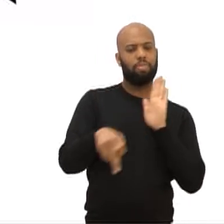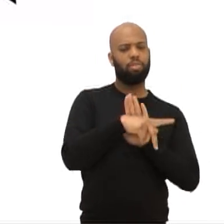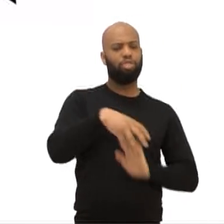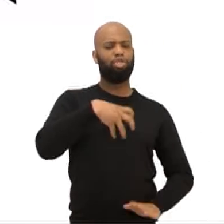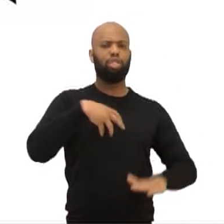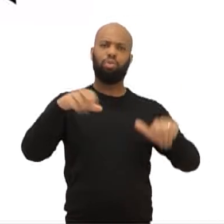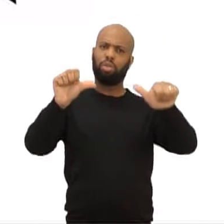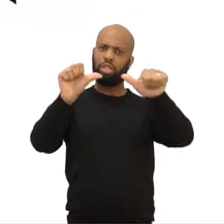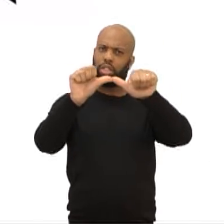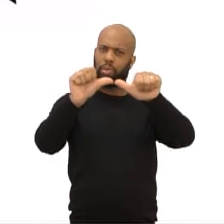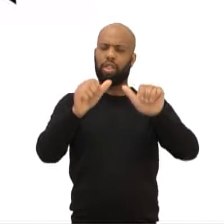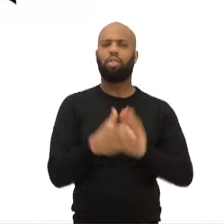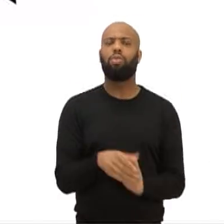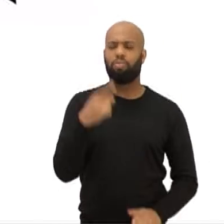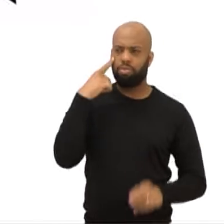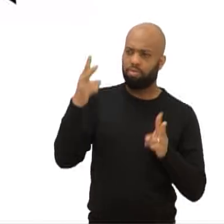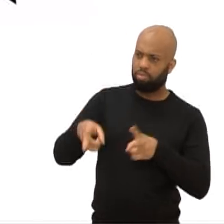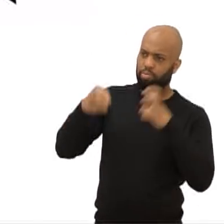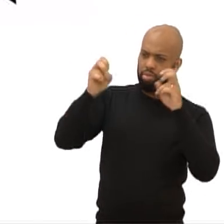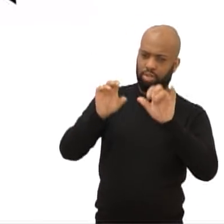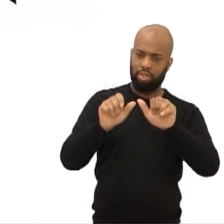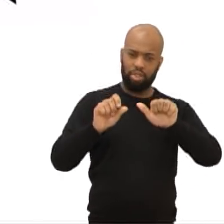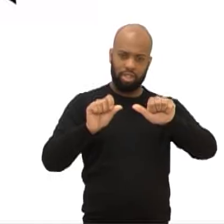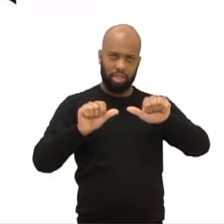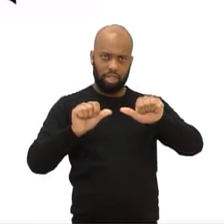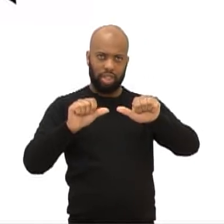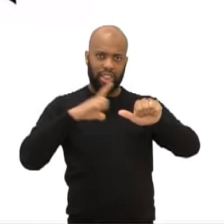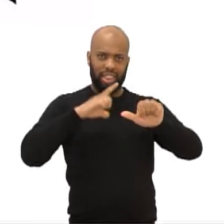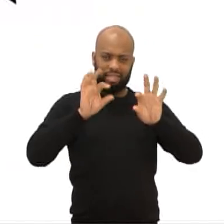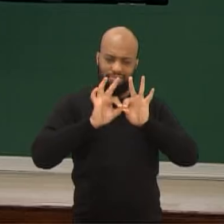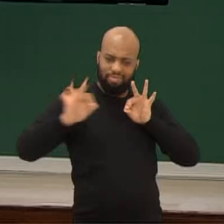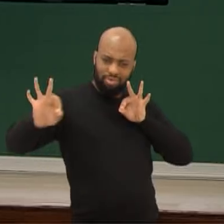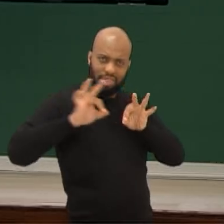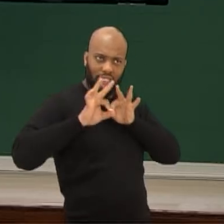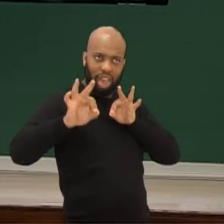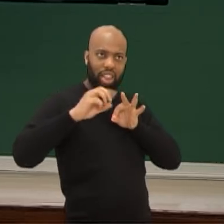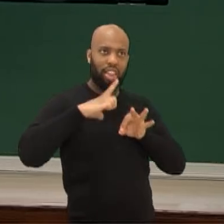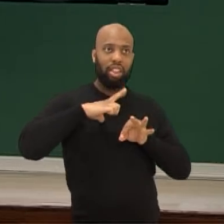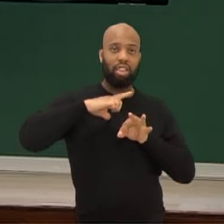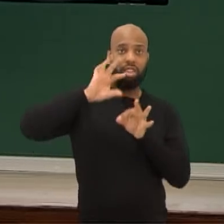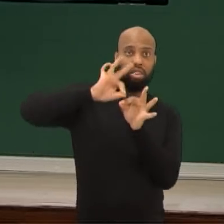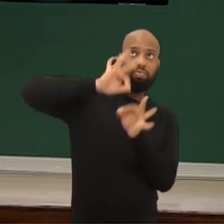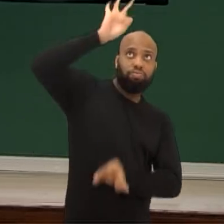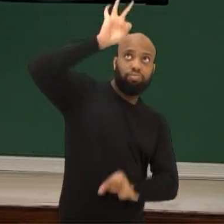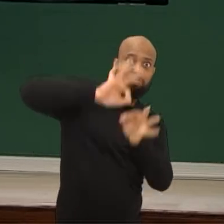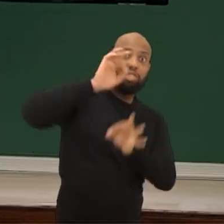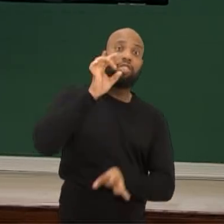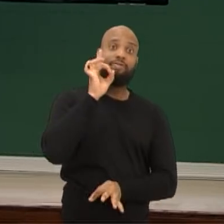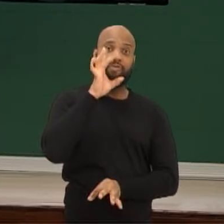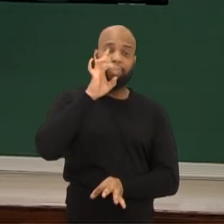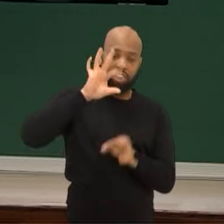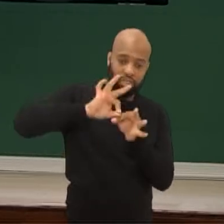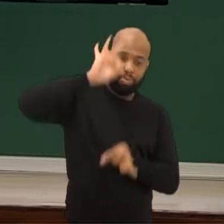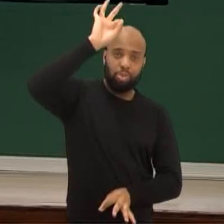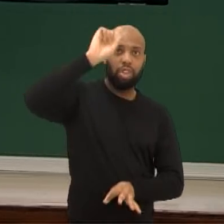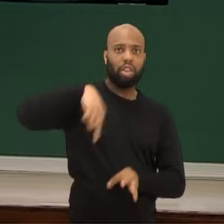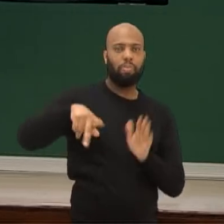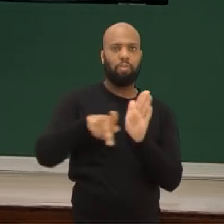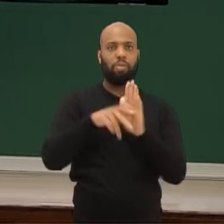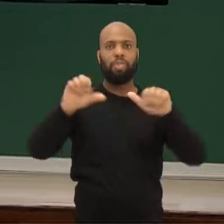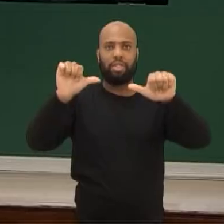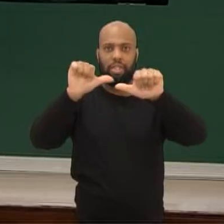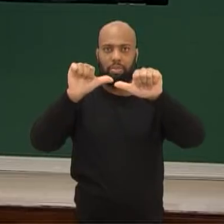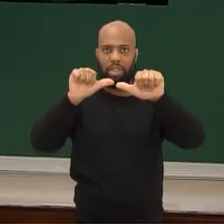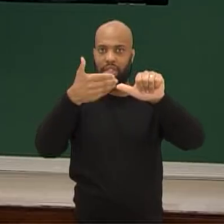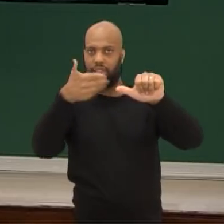simetria. Observe que a reta vertical é um eixo de simetria. Olha só na imagem aqui, ó, da borboleta.